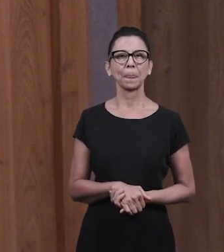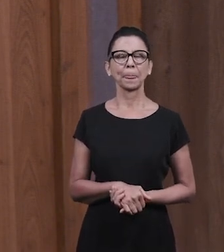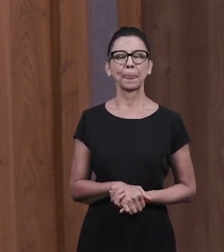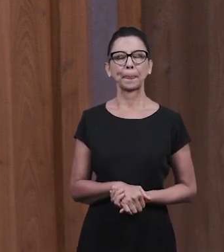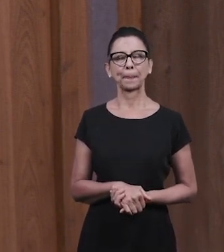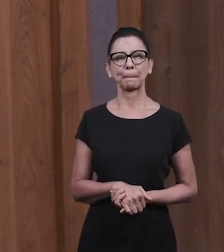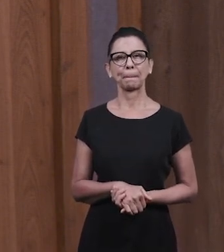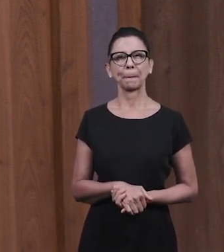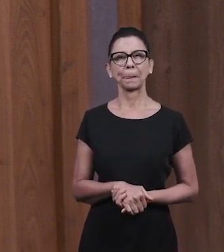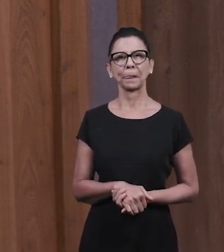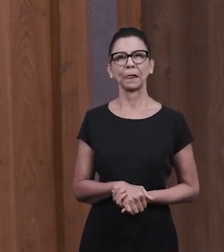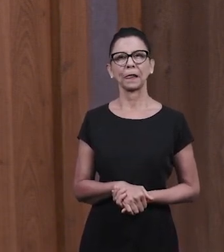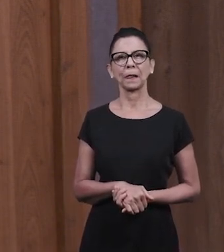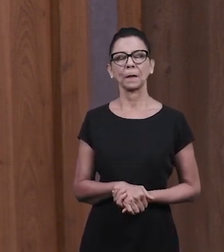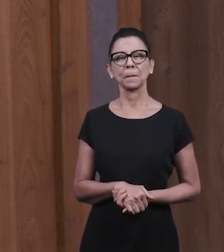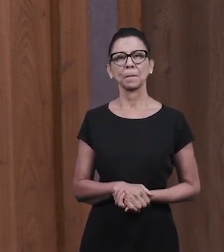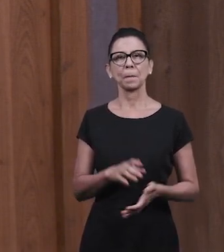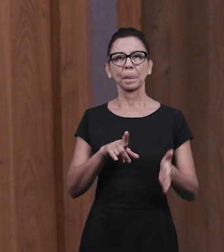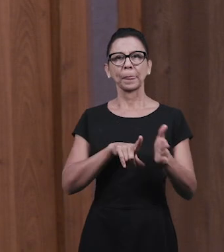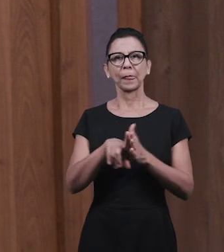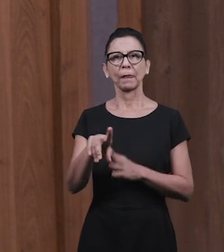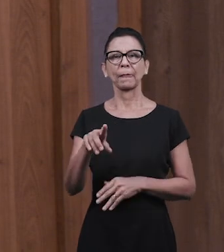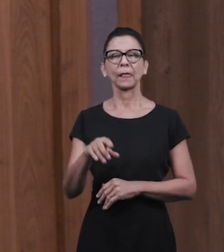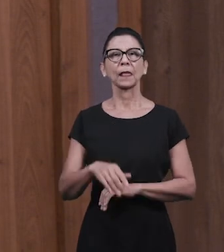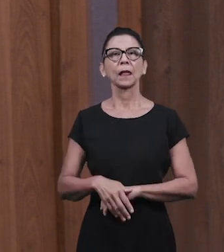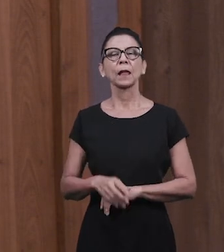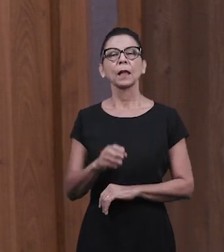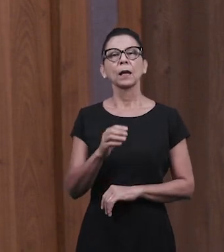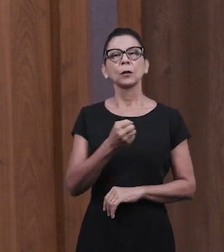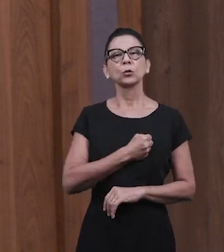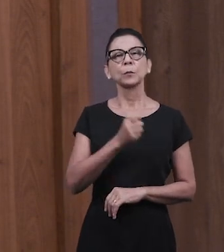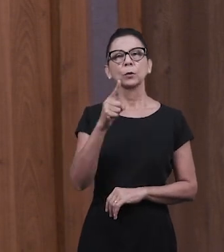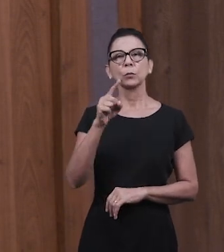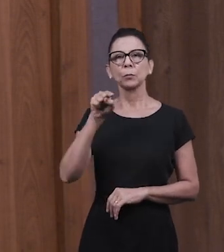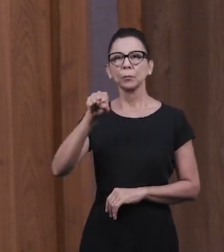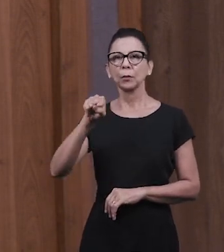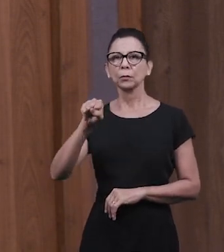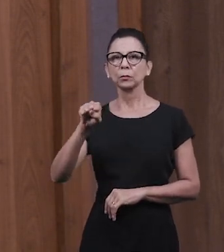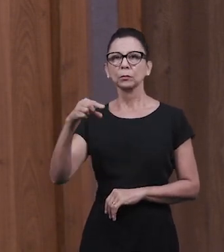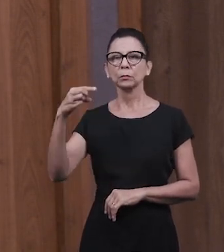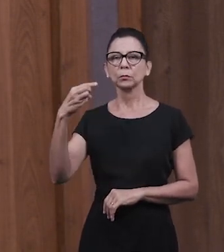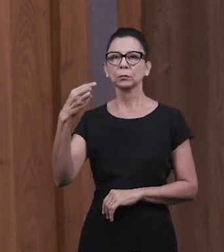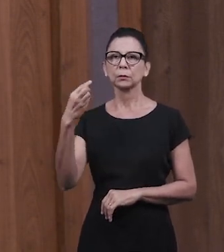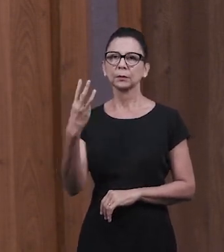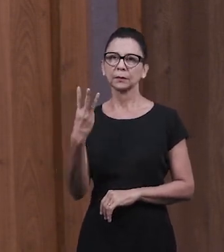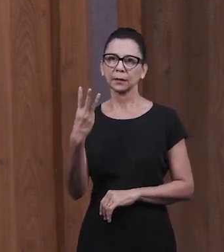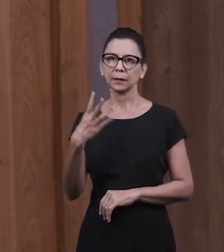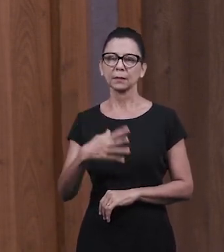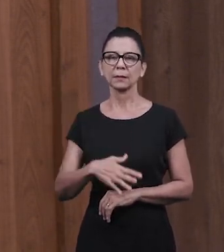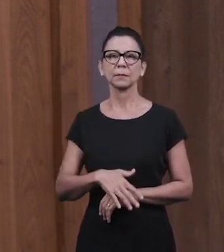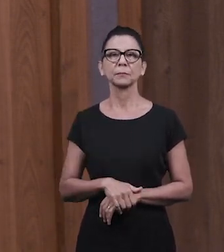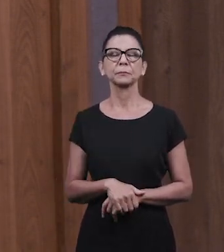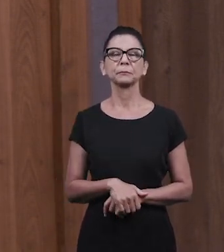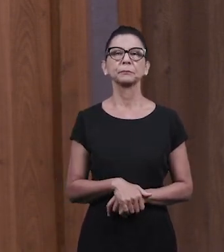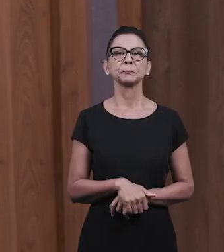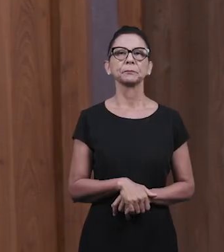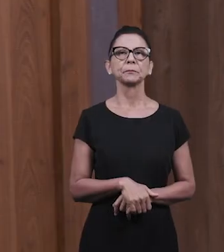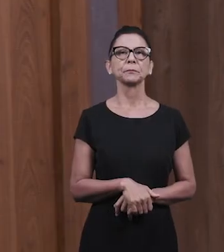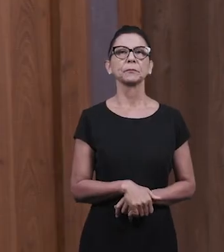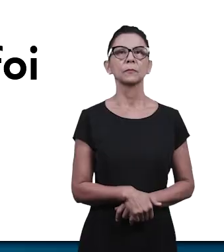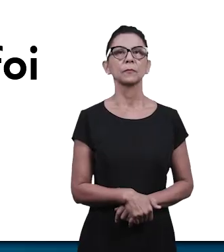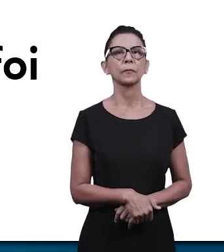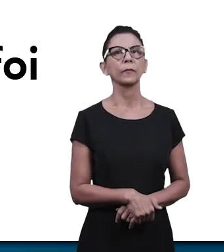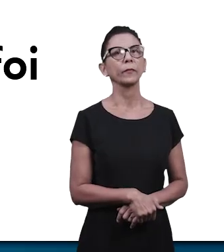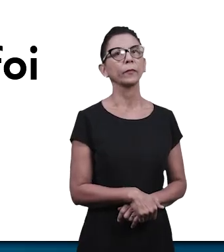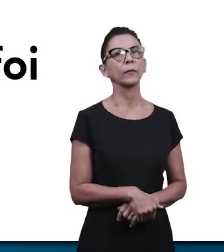E agora nós vamos à nossa pergunta 1.3, ainda na primeira parte. E a pergunta 1.3, ela diz